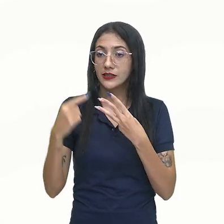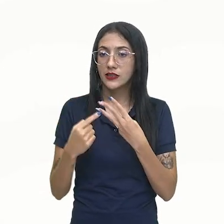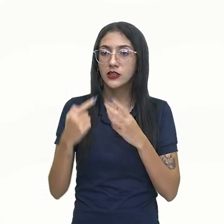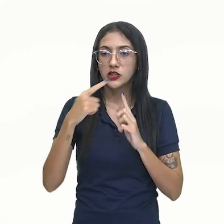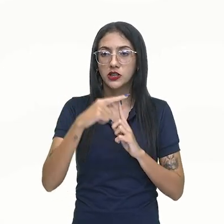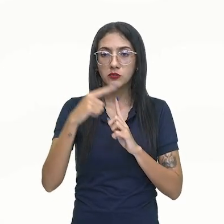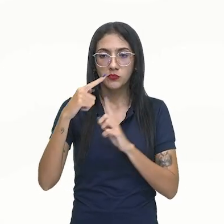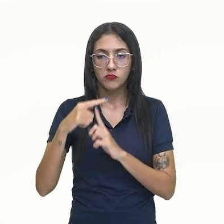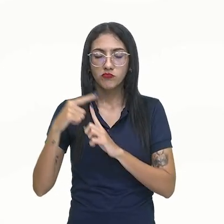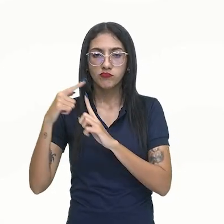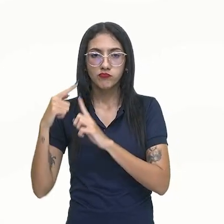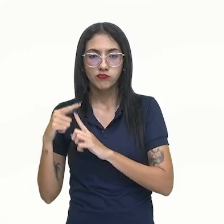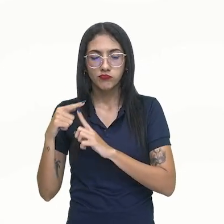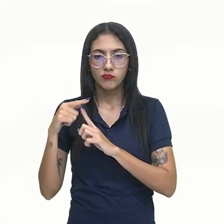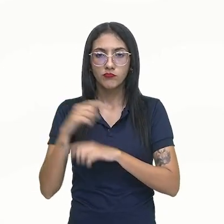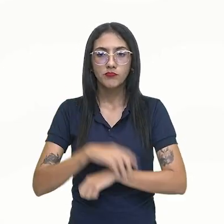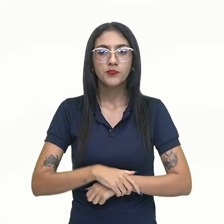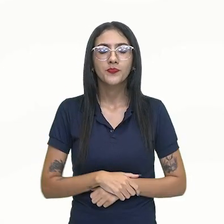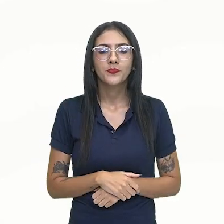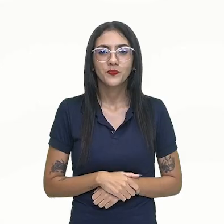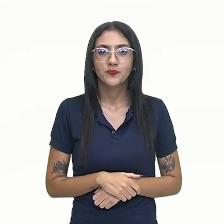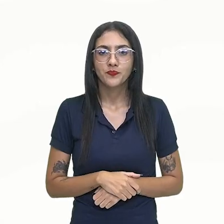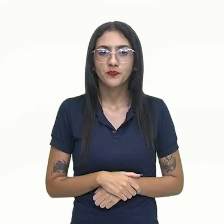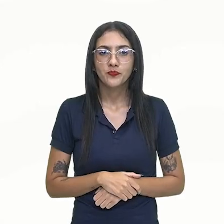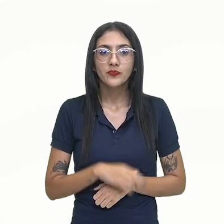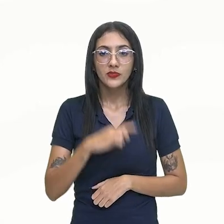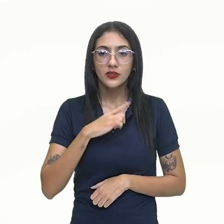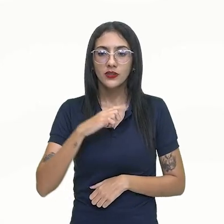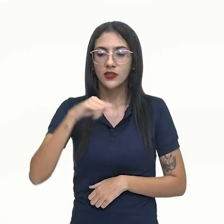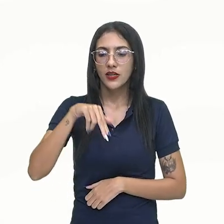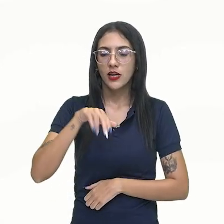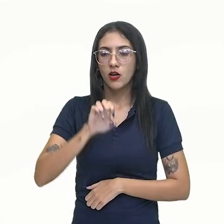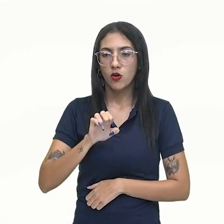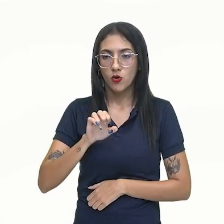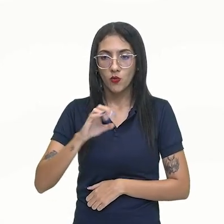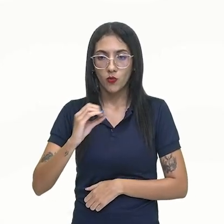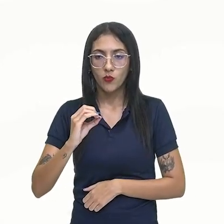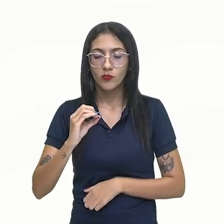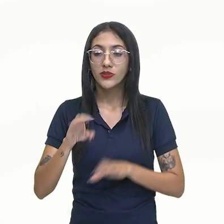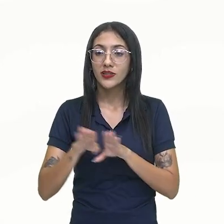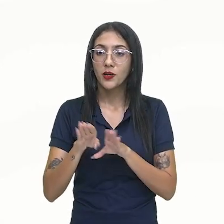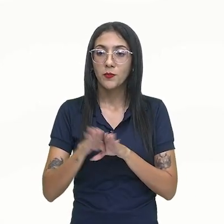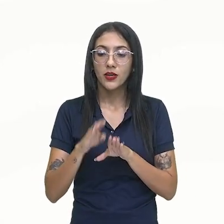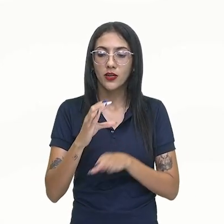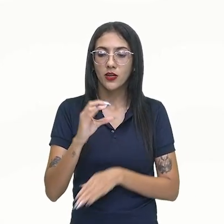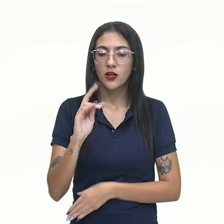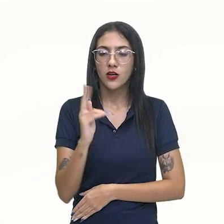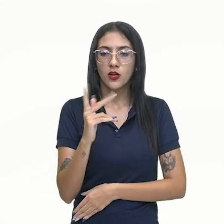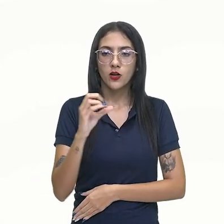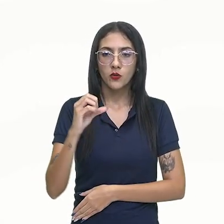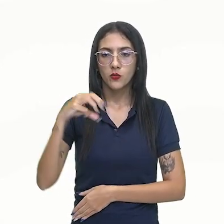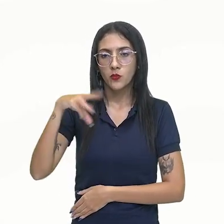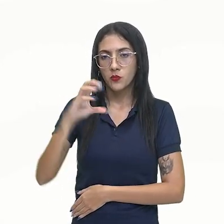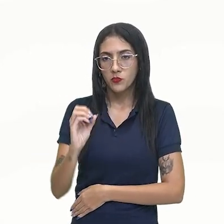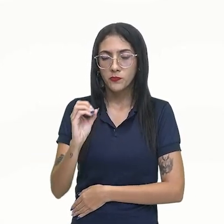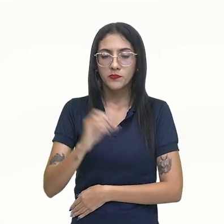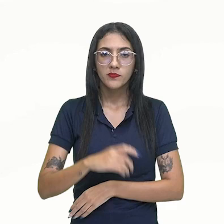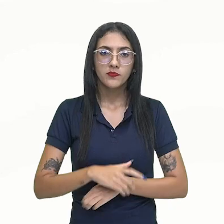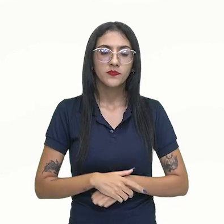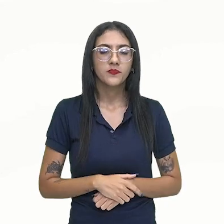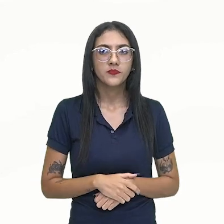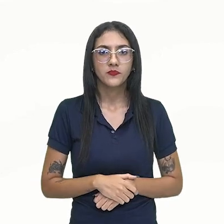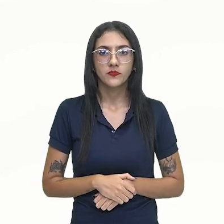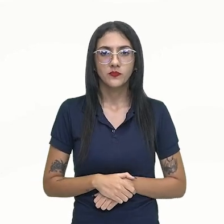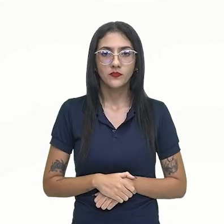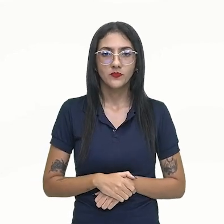Além do cloroplasto, nós temos os leucoplastos e os cromoplastos. Enfim, nós temos aí